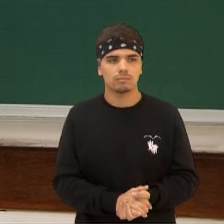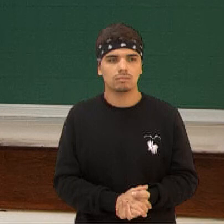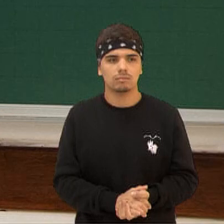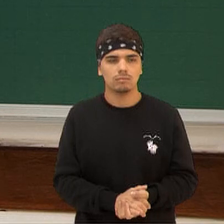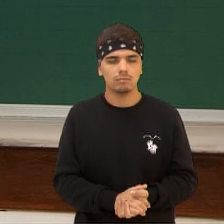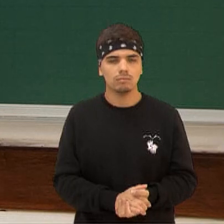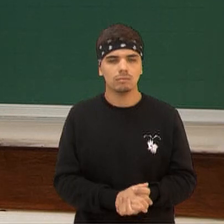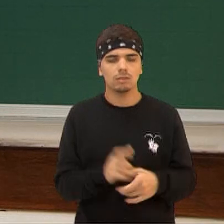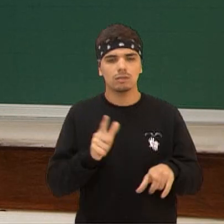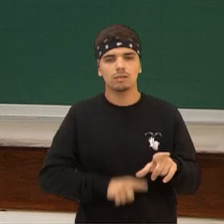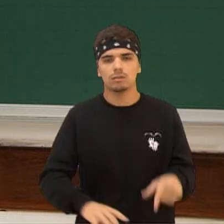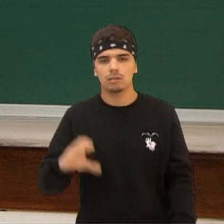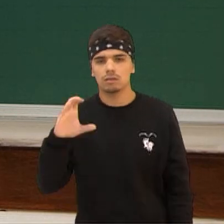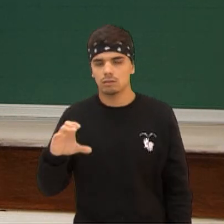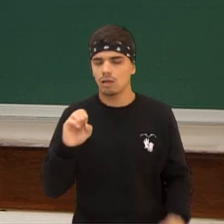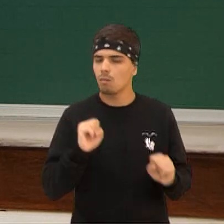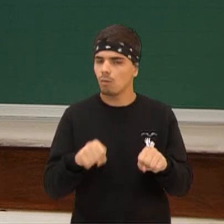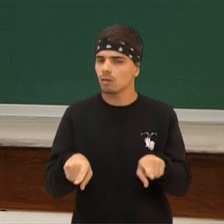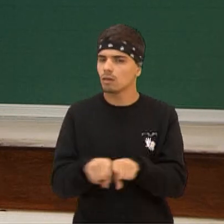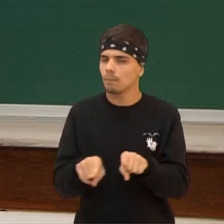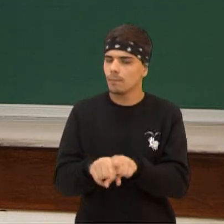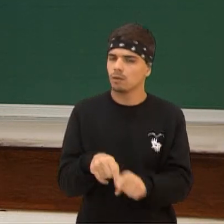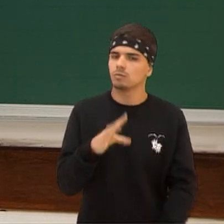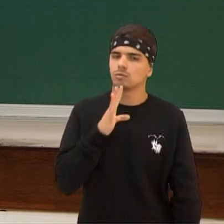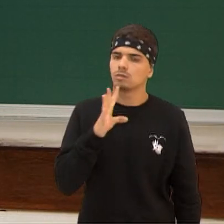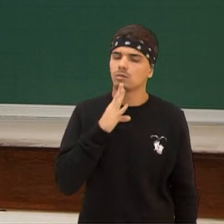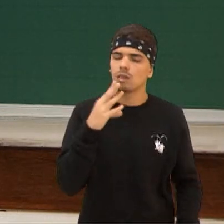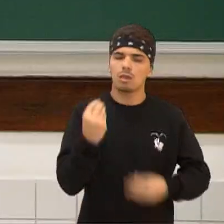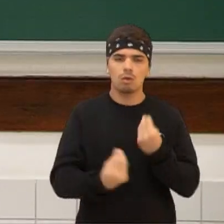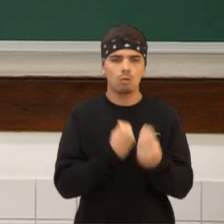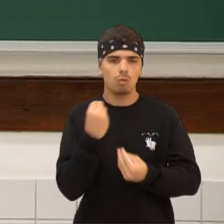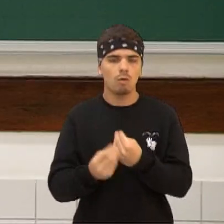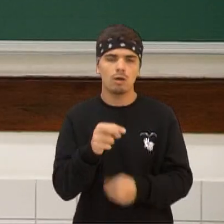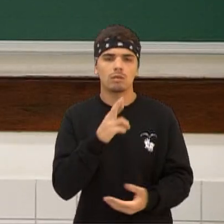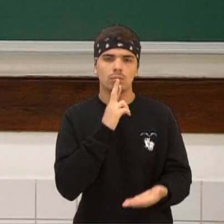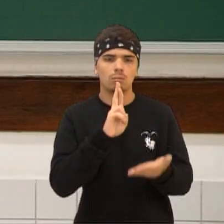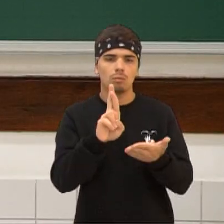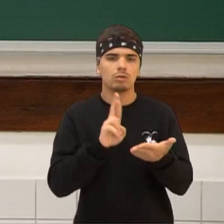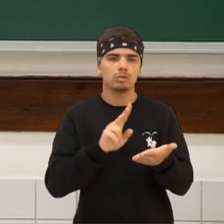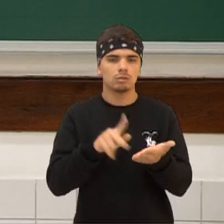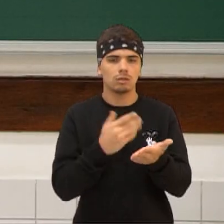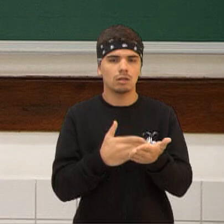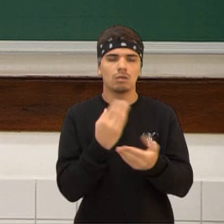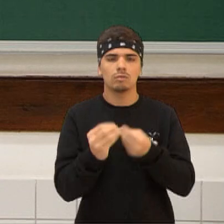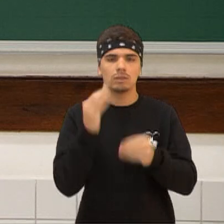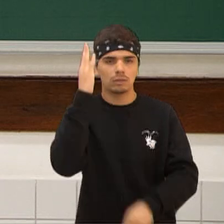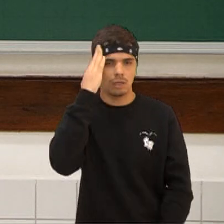letra C, ela também pode ser conhecida como? Responde no teu caderno o que você sabe sobre esse assunto.